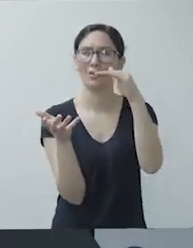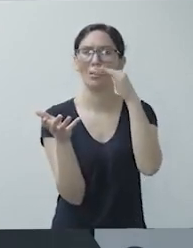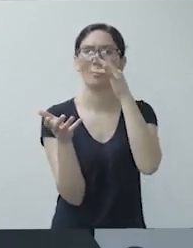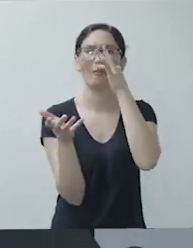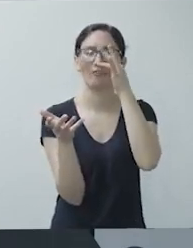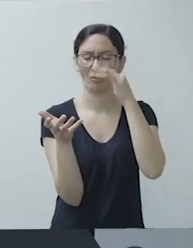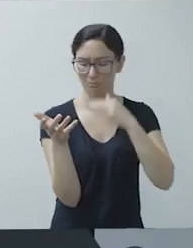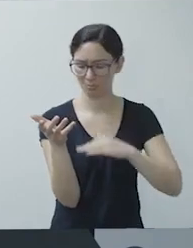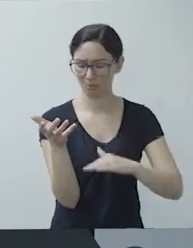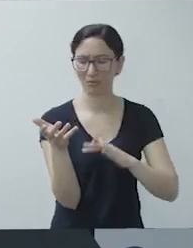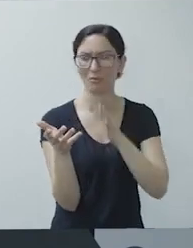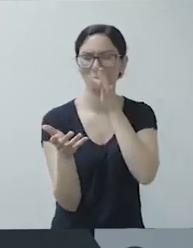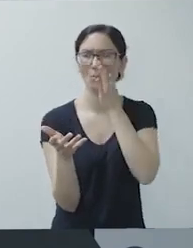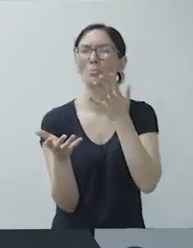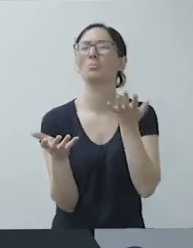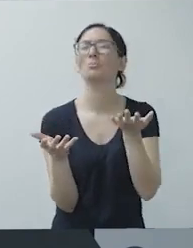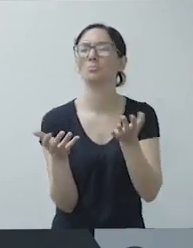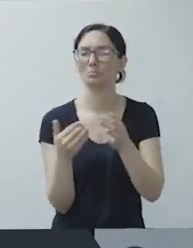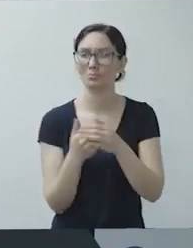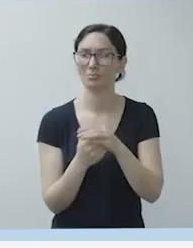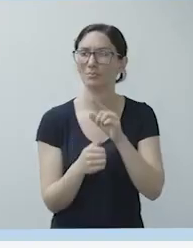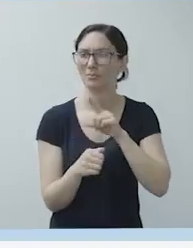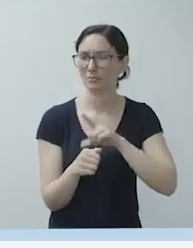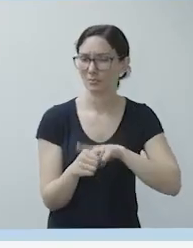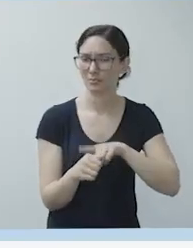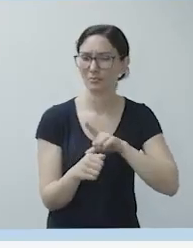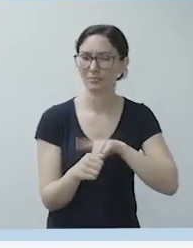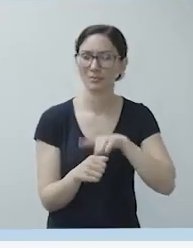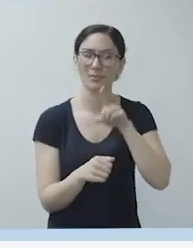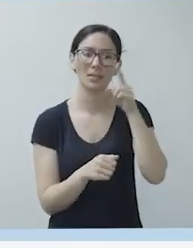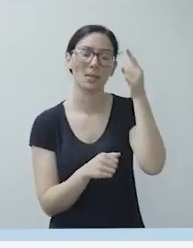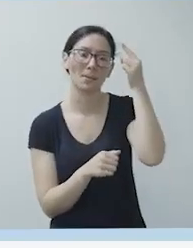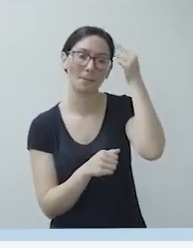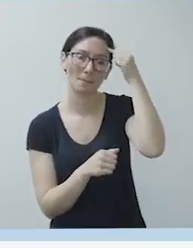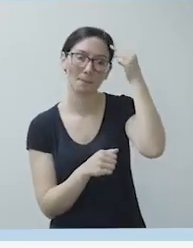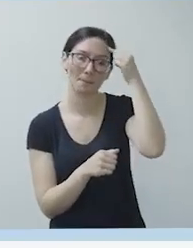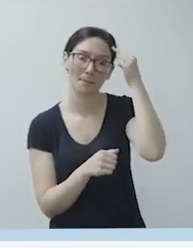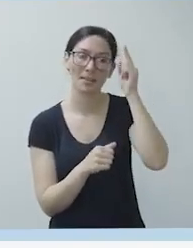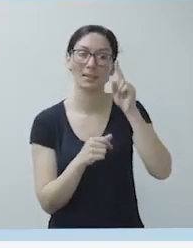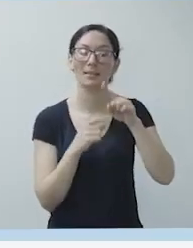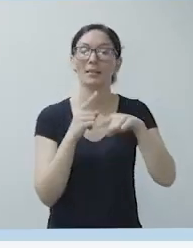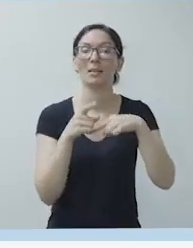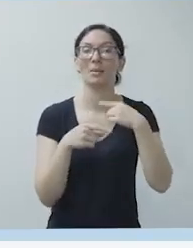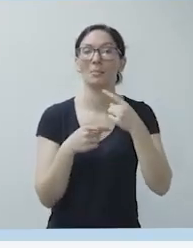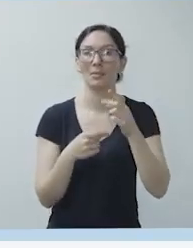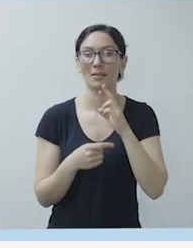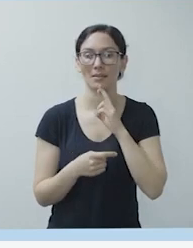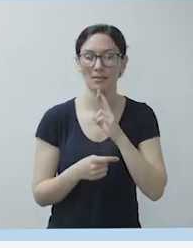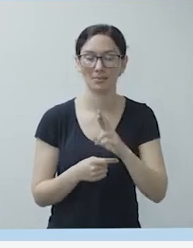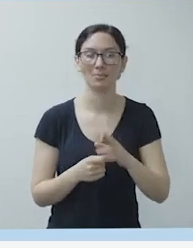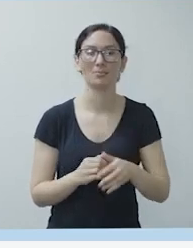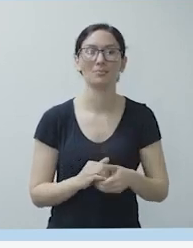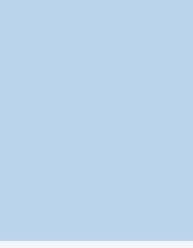flor? Mais um tempinho para vocês pensarem e eu volto com a resposta.